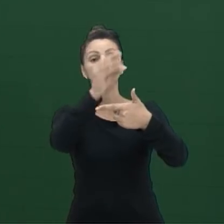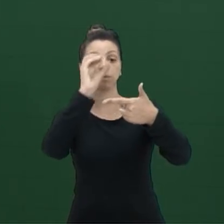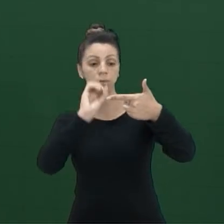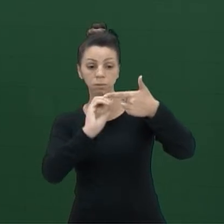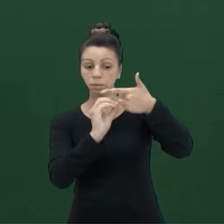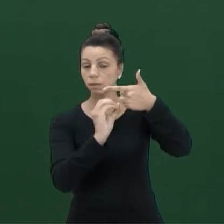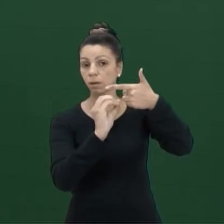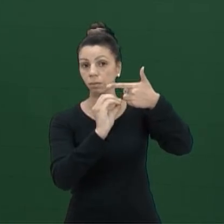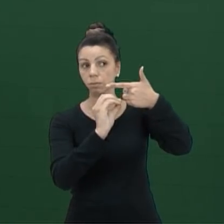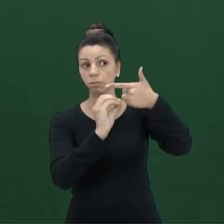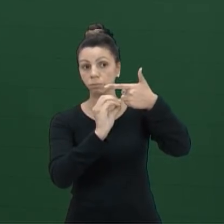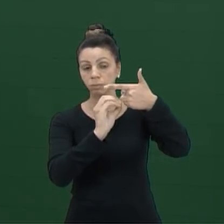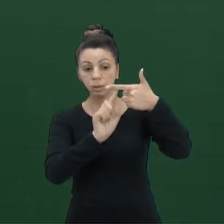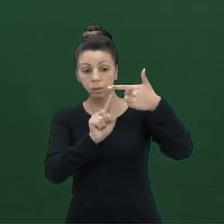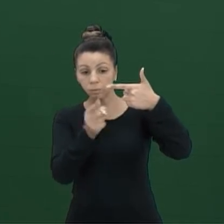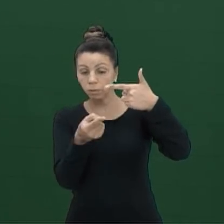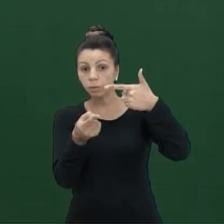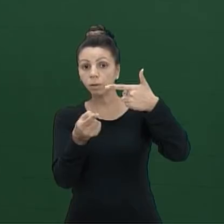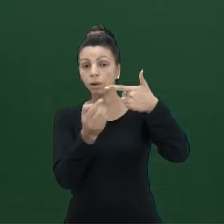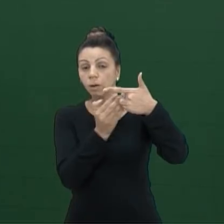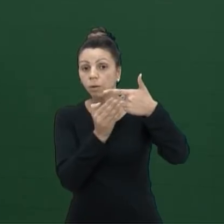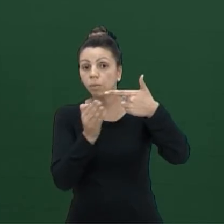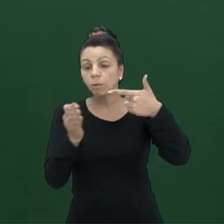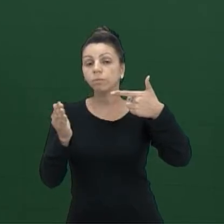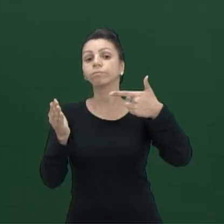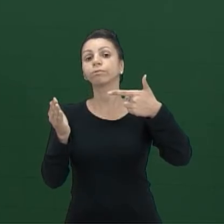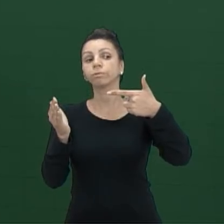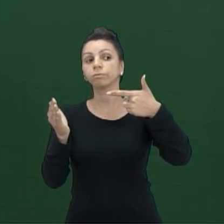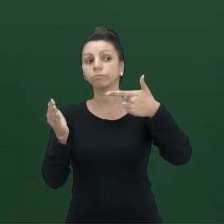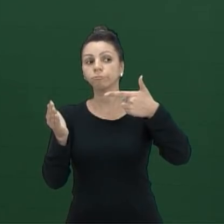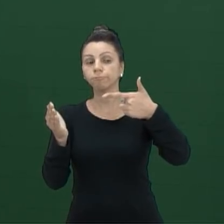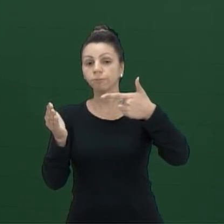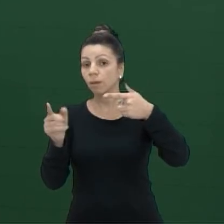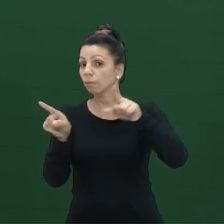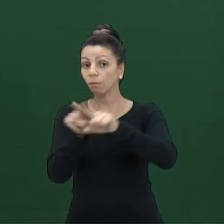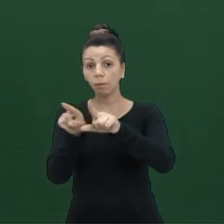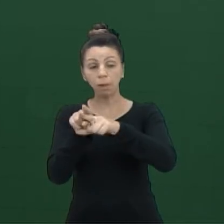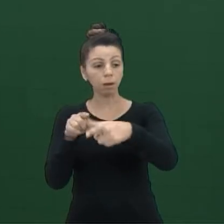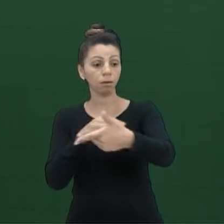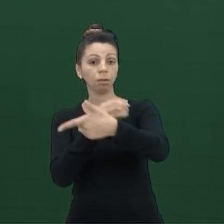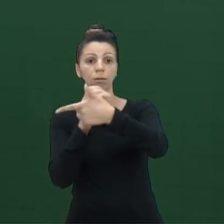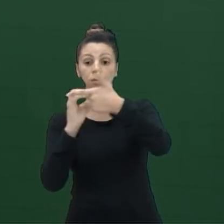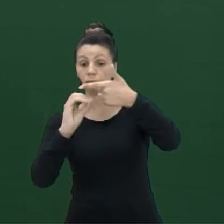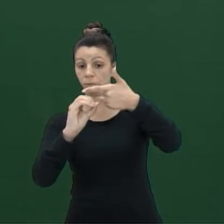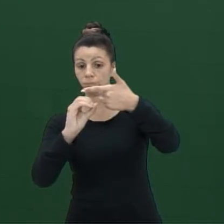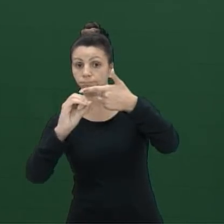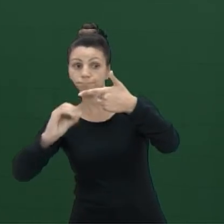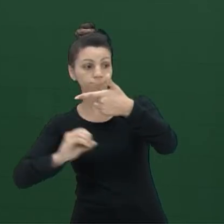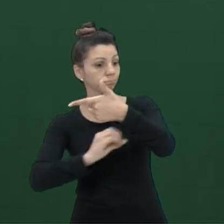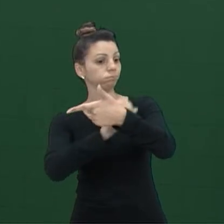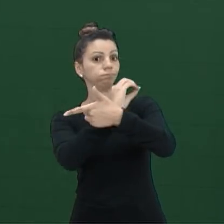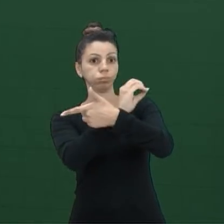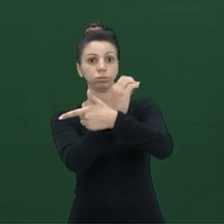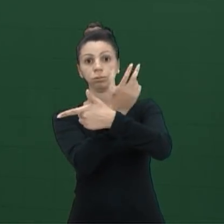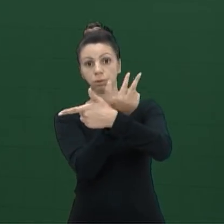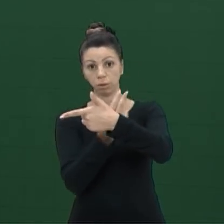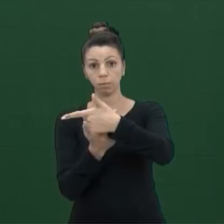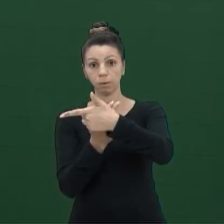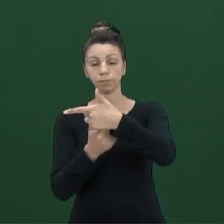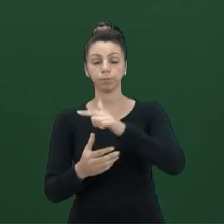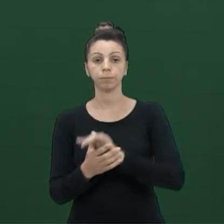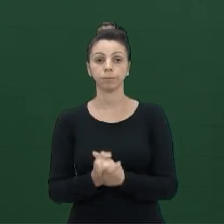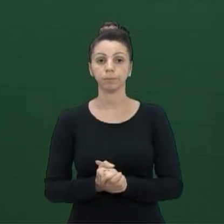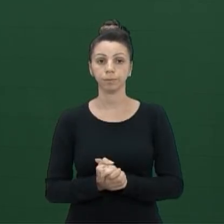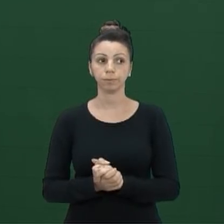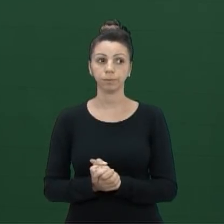Quando a gente coloca o 0 e a vírgula e começamos a trabalhar em decimais, a gente preenche com 0 aqui, para o algoritmo da divisão. Então, agora a